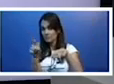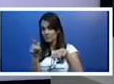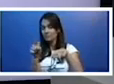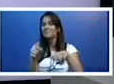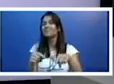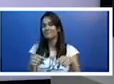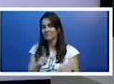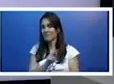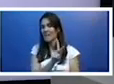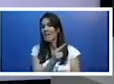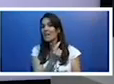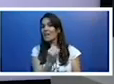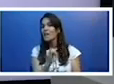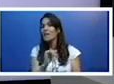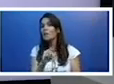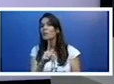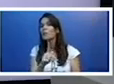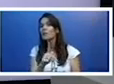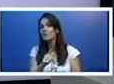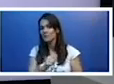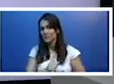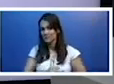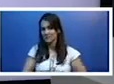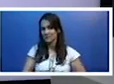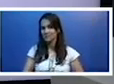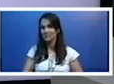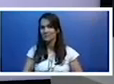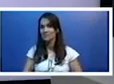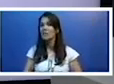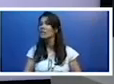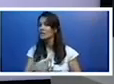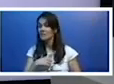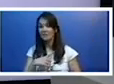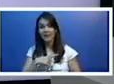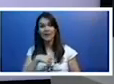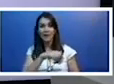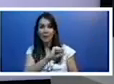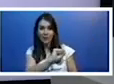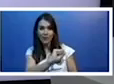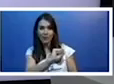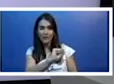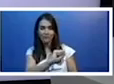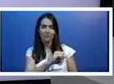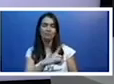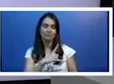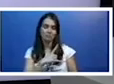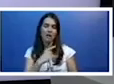hipotenusa, dessa vez nós vamos usar, porque ele tem uma informação para a gente, que é esse número 8.